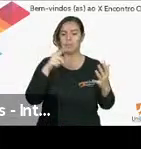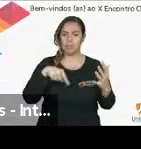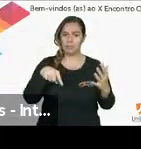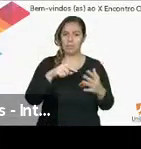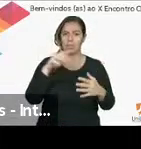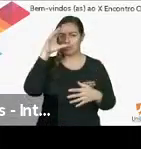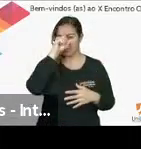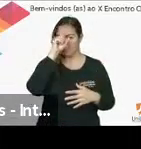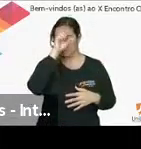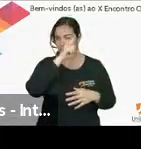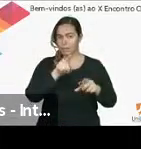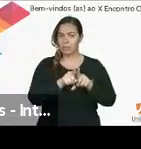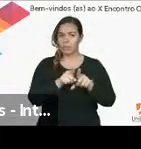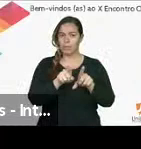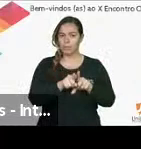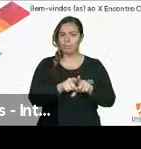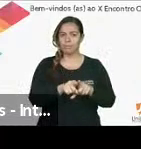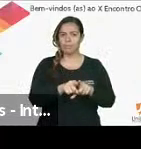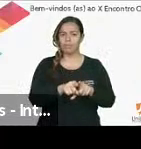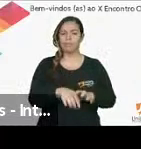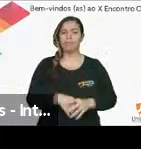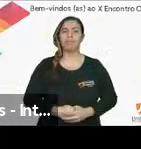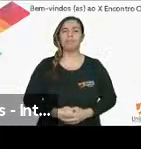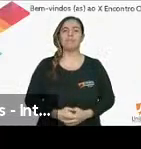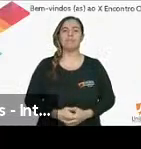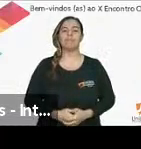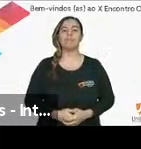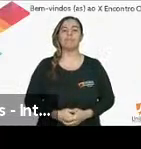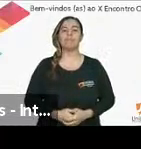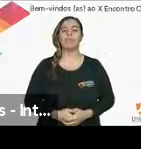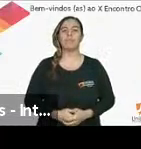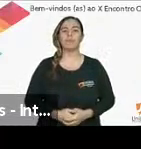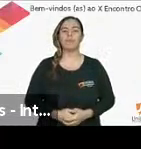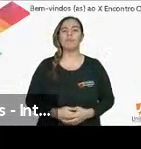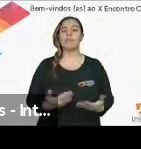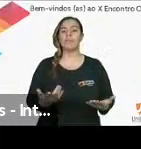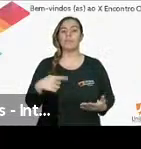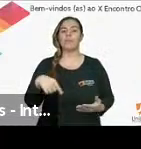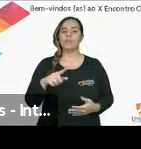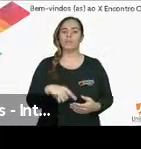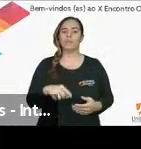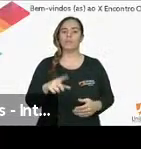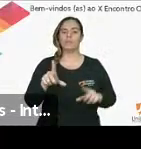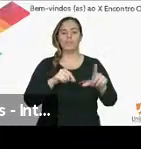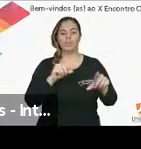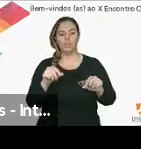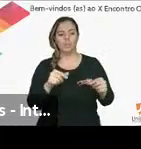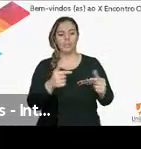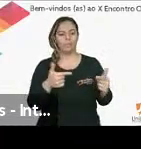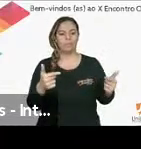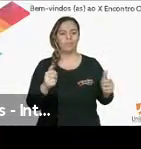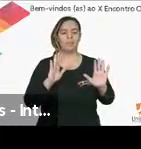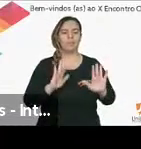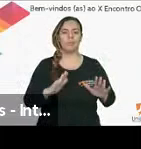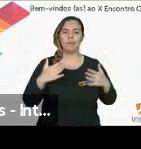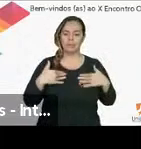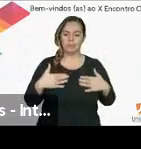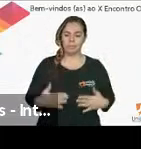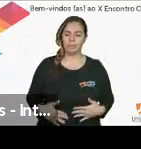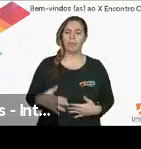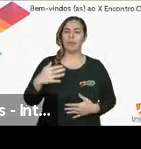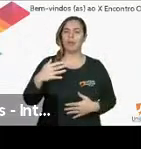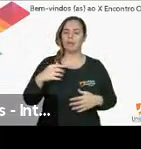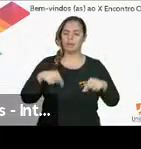Então, nós não temos muita escolha a não ser entender o organismo em sua